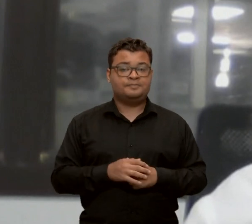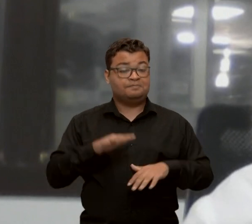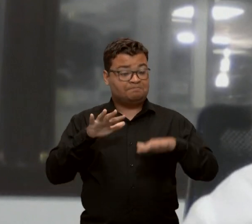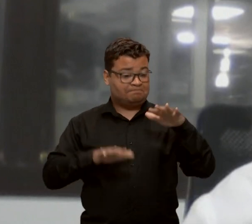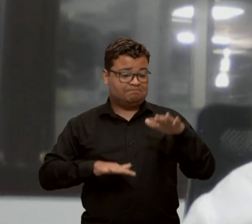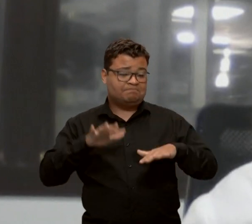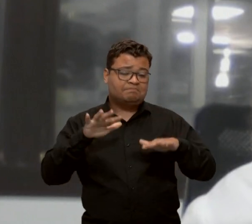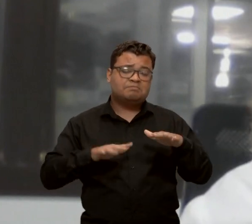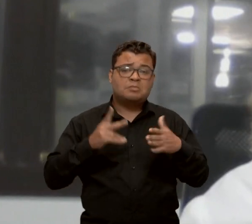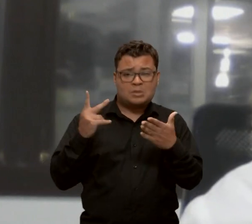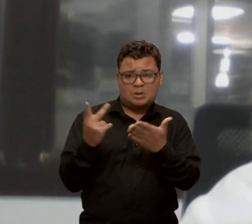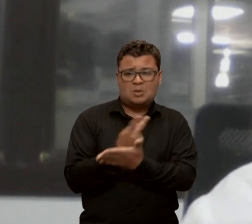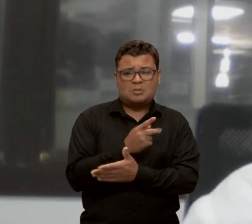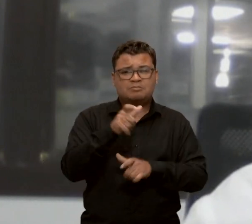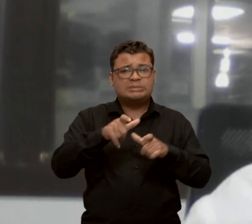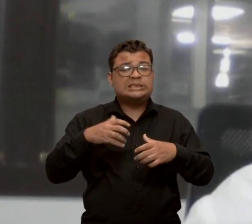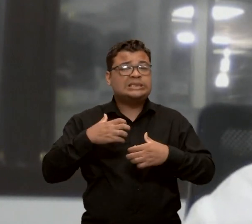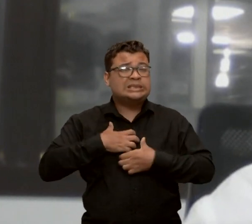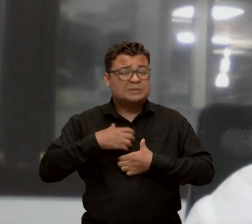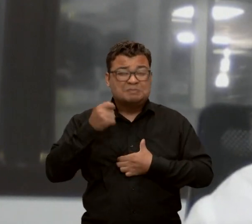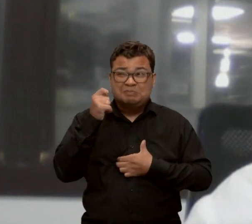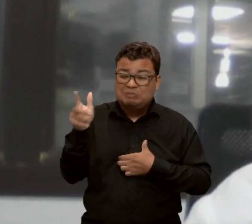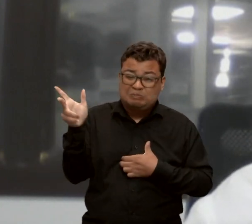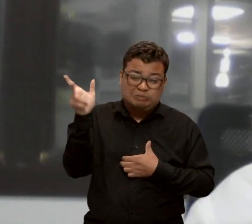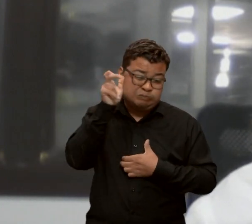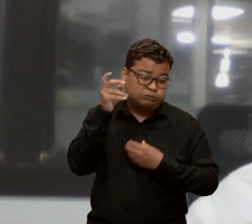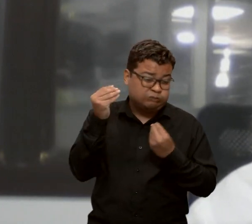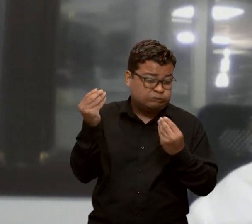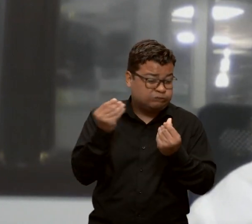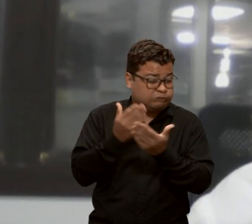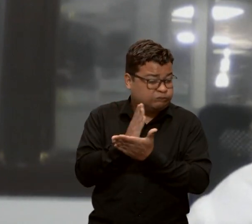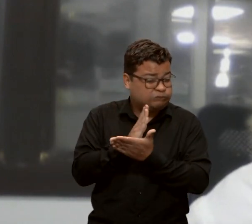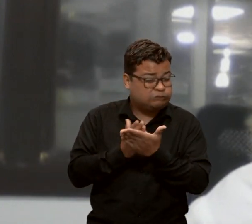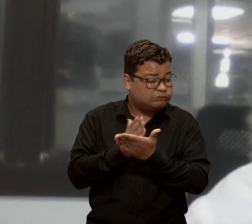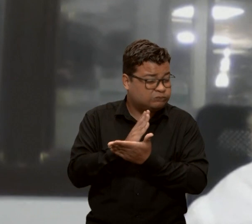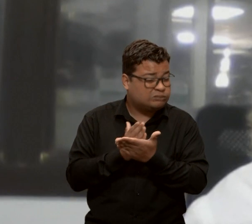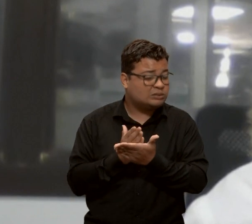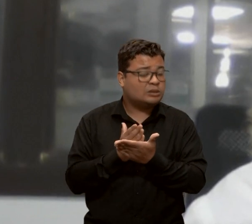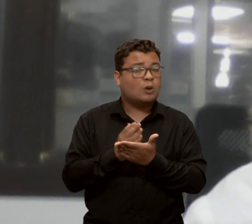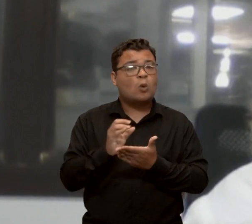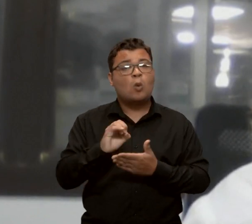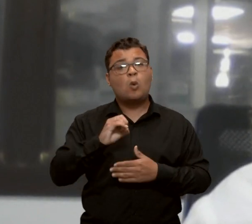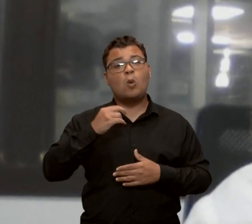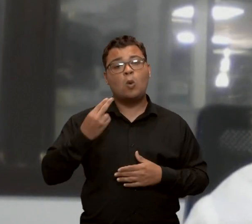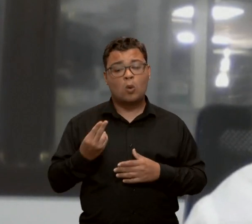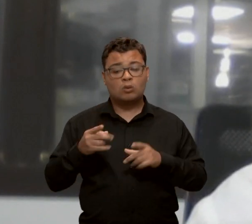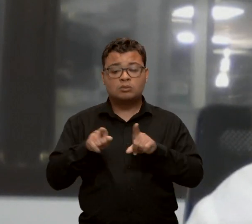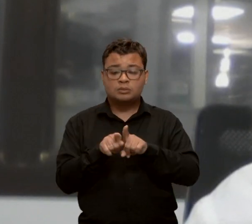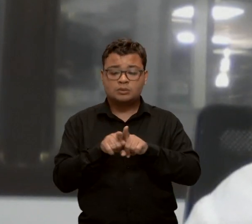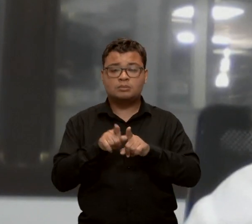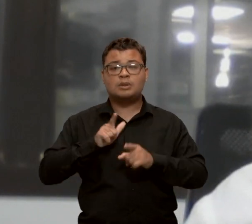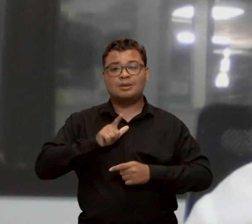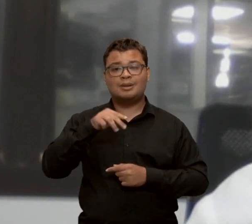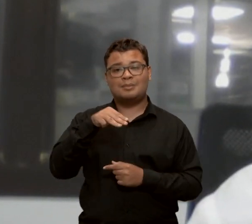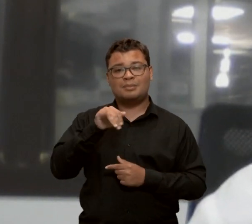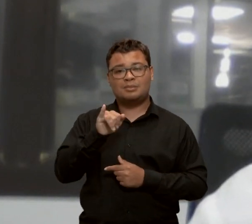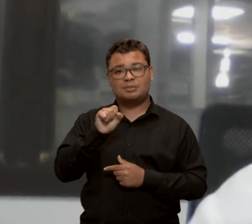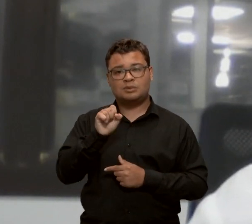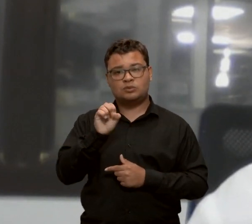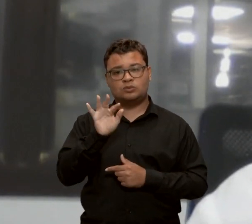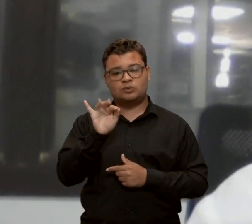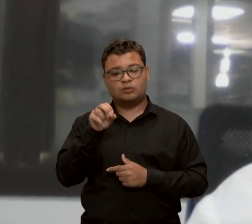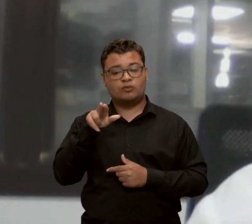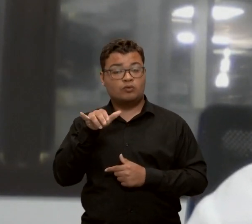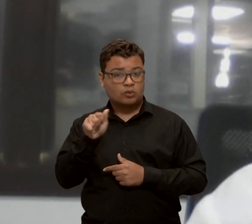a hipersensibilidade mesmo, uma hiperfonia, ou a gente pode ter, inclusive, misofonia, que são para sons